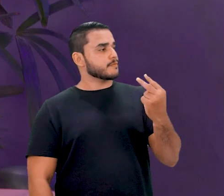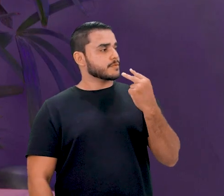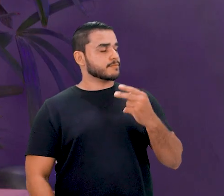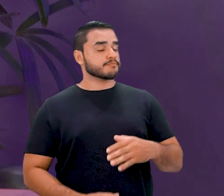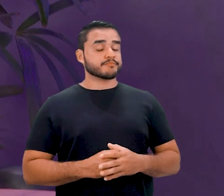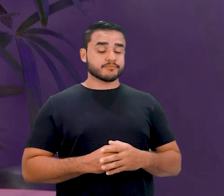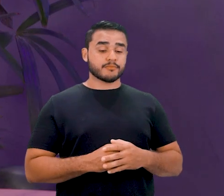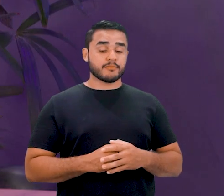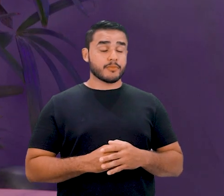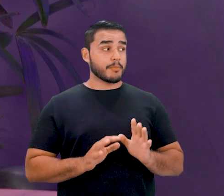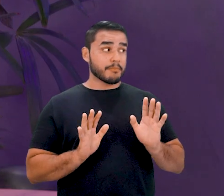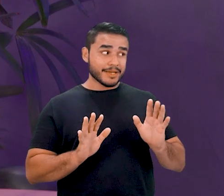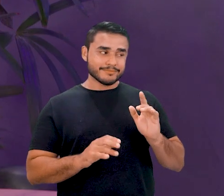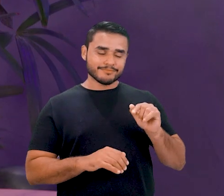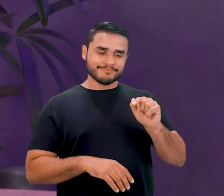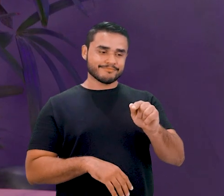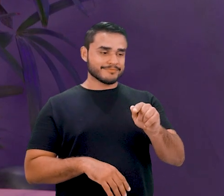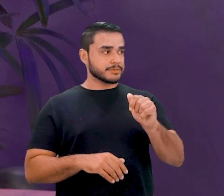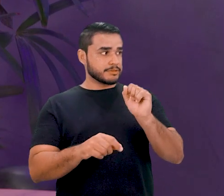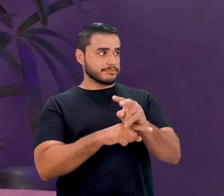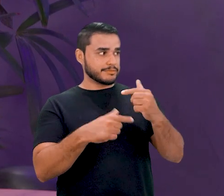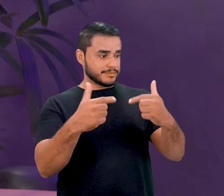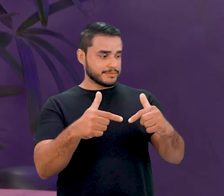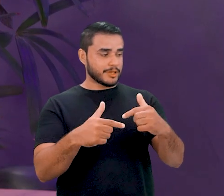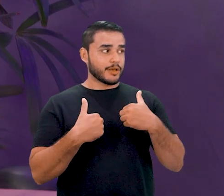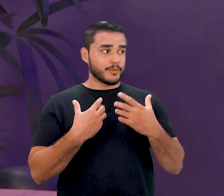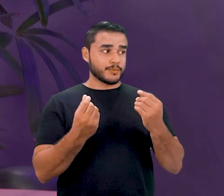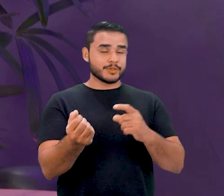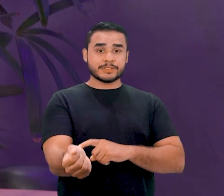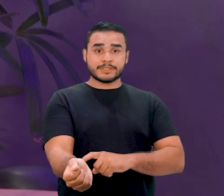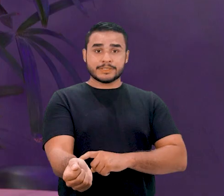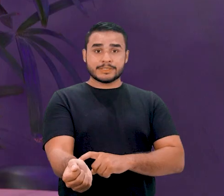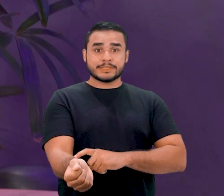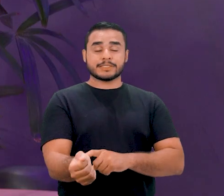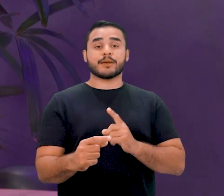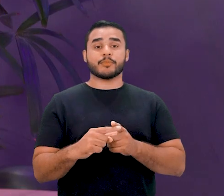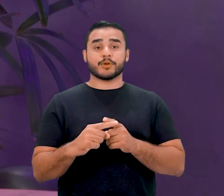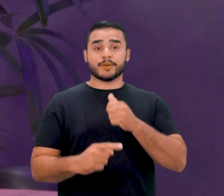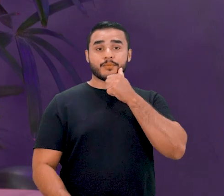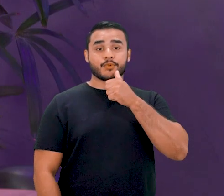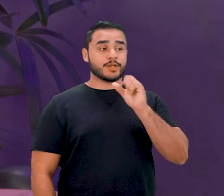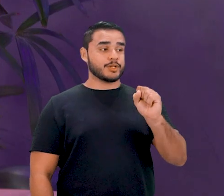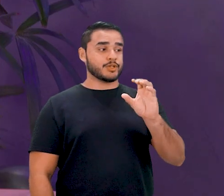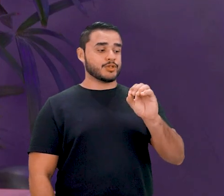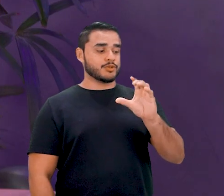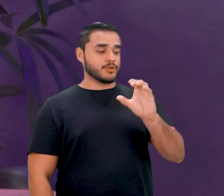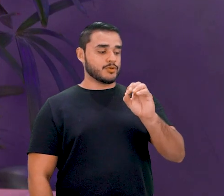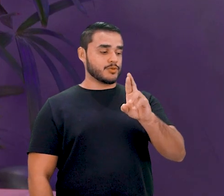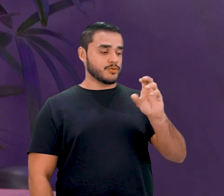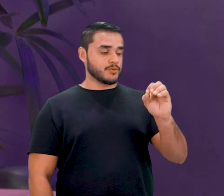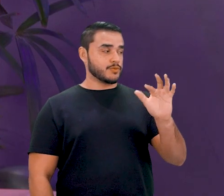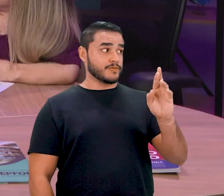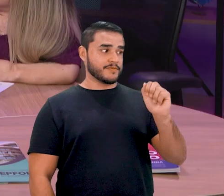fazer entrevista para trabalhar com a doutora Socorro, eu fui muito nervosa, né? Porque, gente, Socorro França é Socorro França, né? Mas